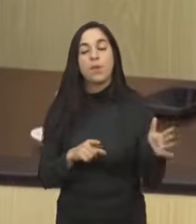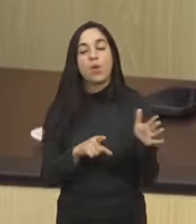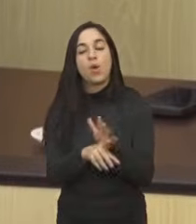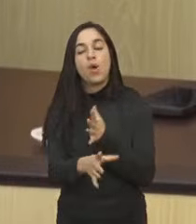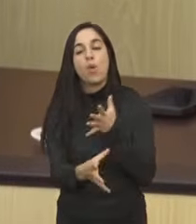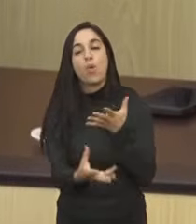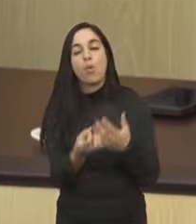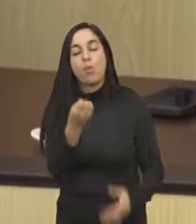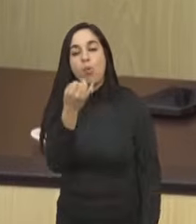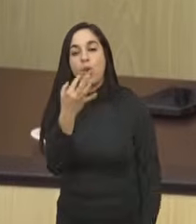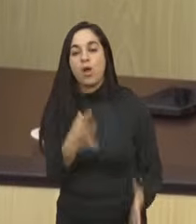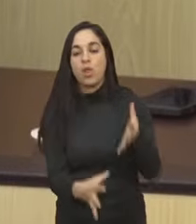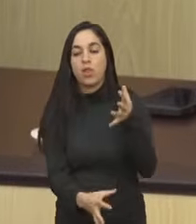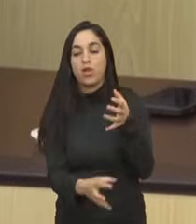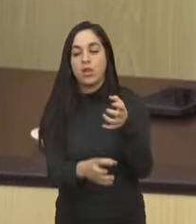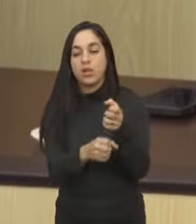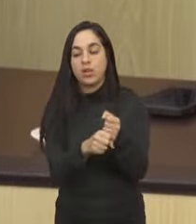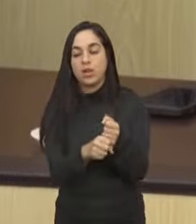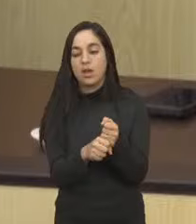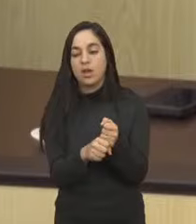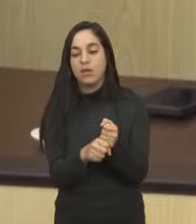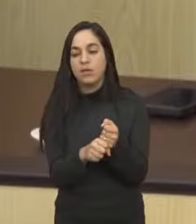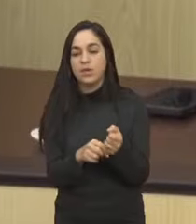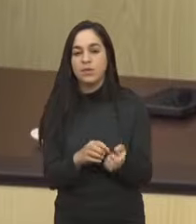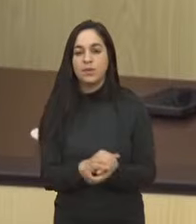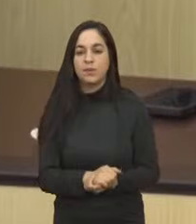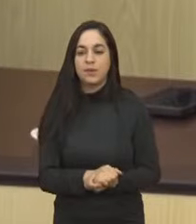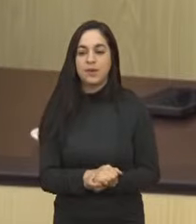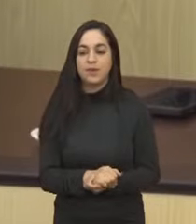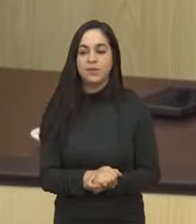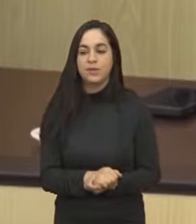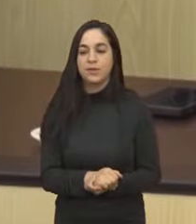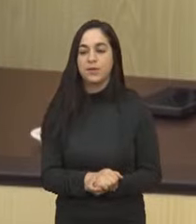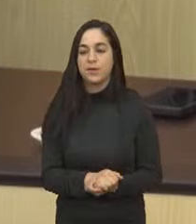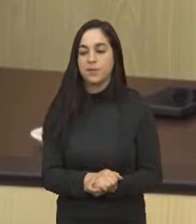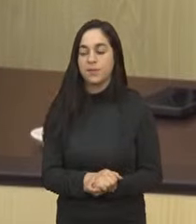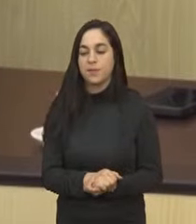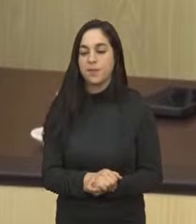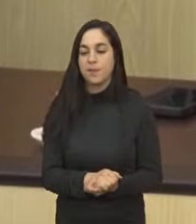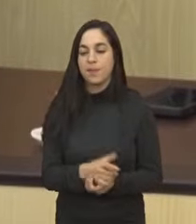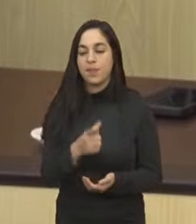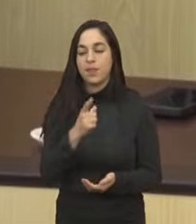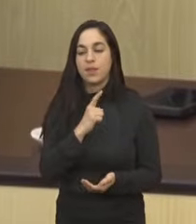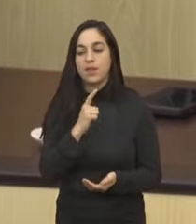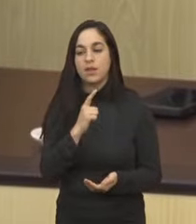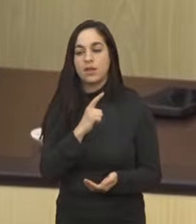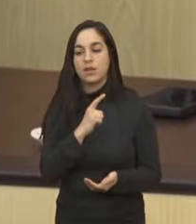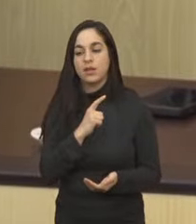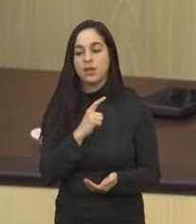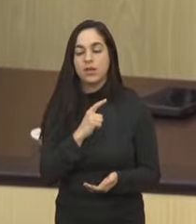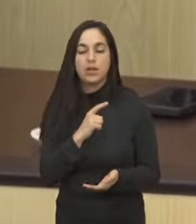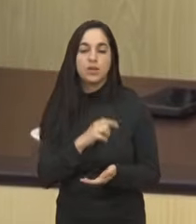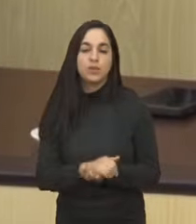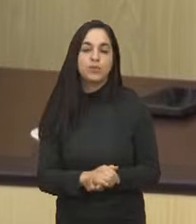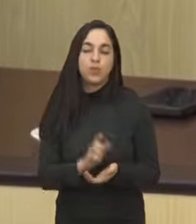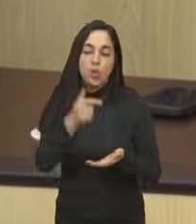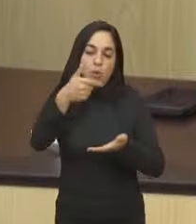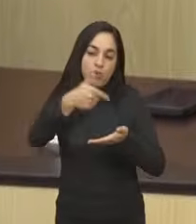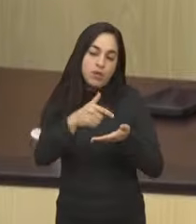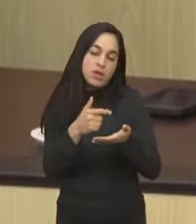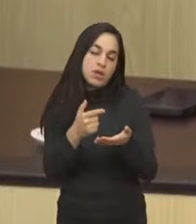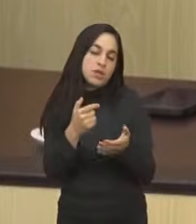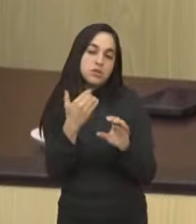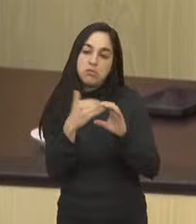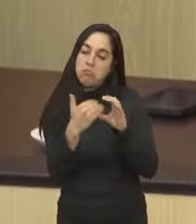foram respondidos de forma oficial e por qual meio? Ofício, e-mail, etc. 3. Qual